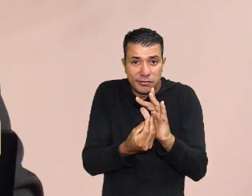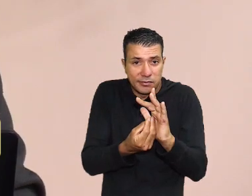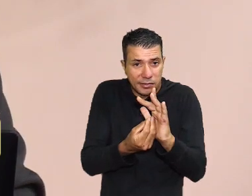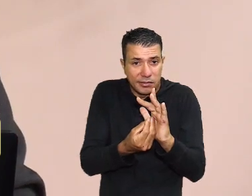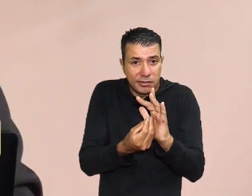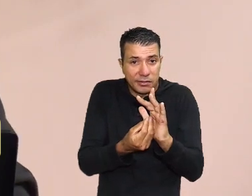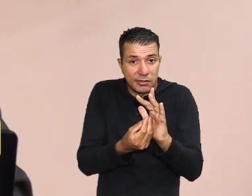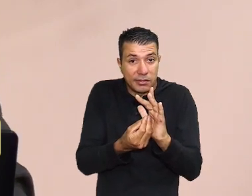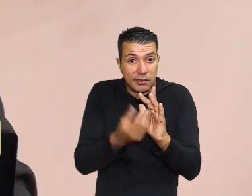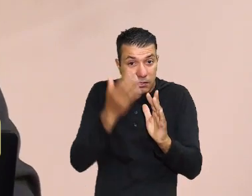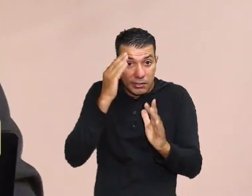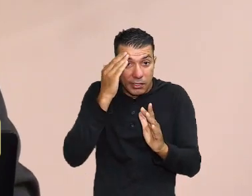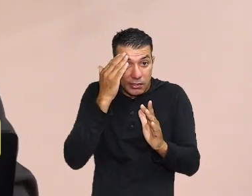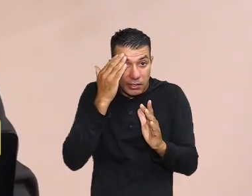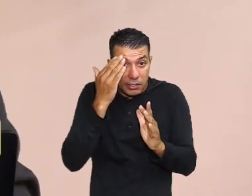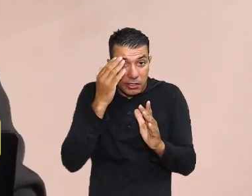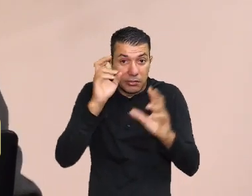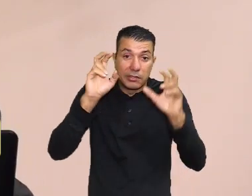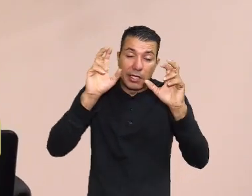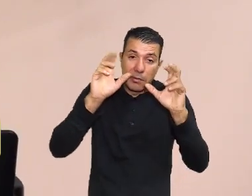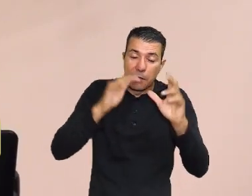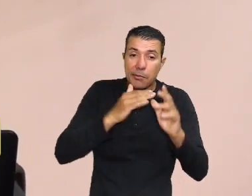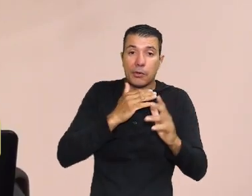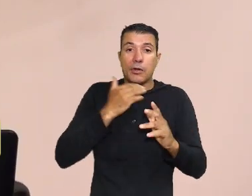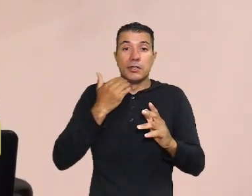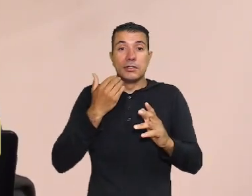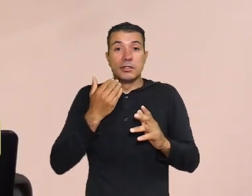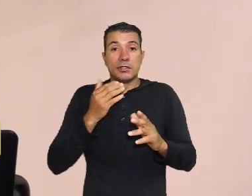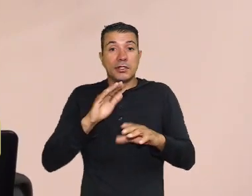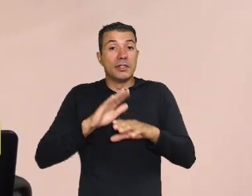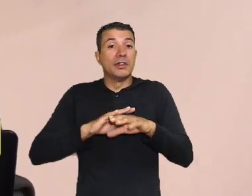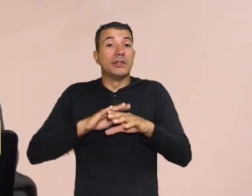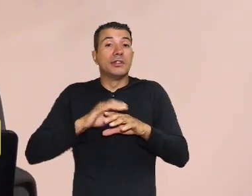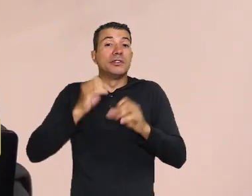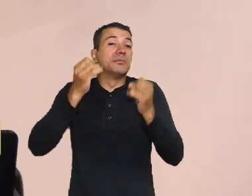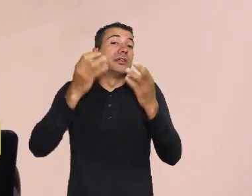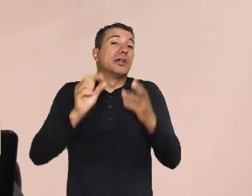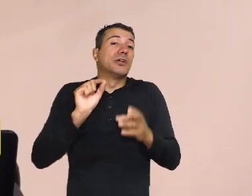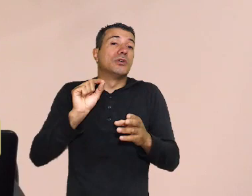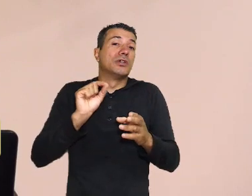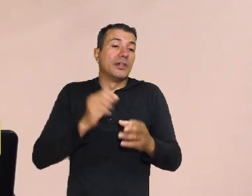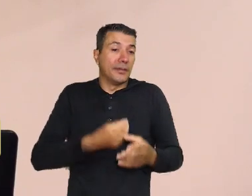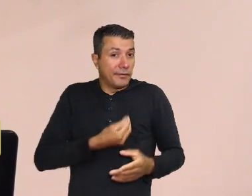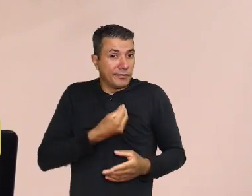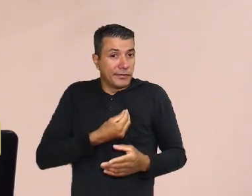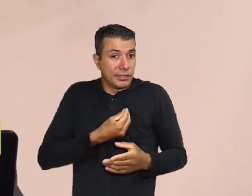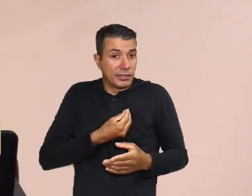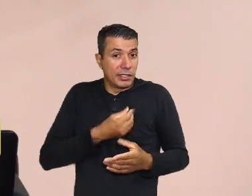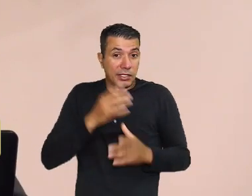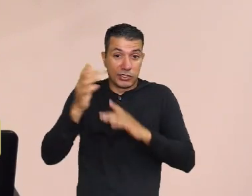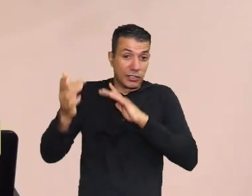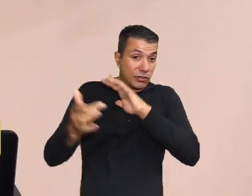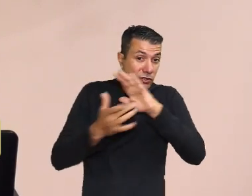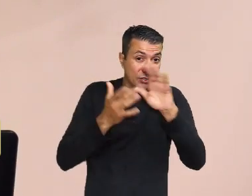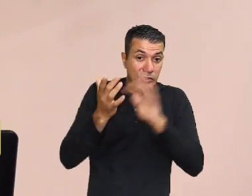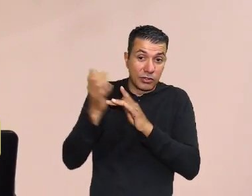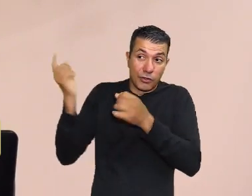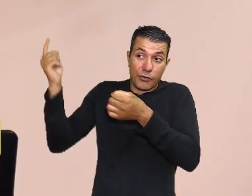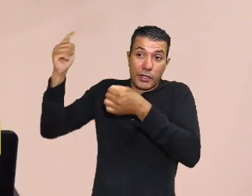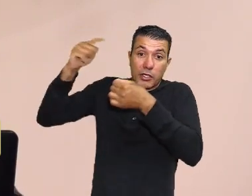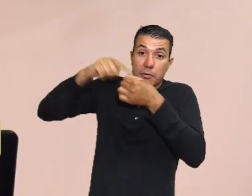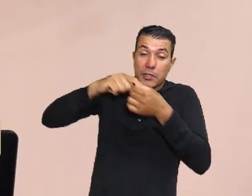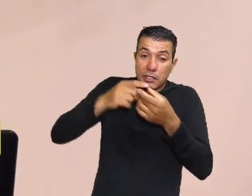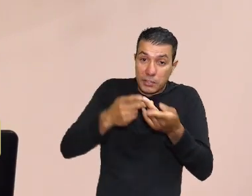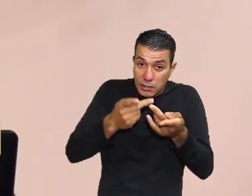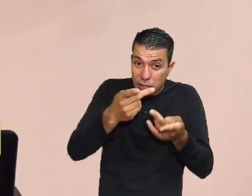falou. Para entendermos sobre a morte, nós temos que falar de vida. E Jesus disse: eu vim para que tenham vida e vida em